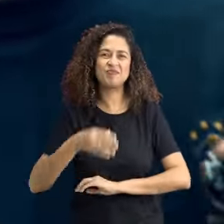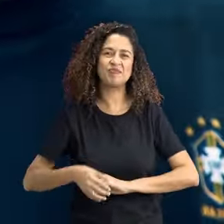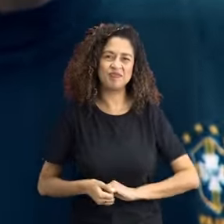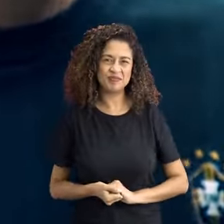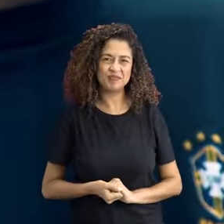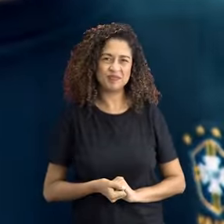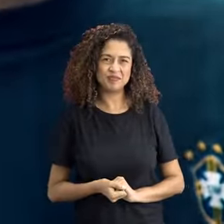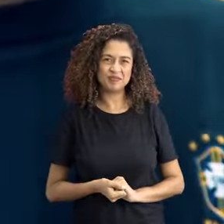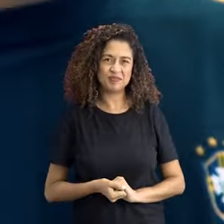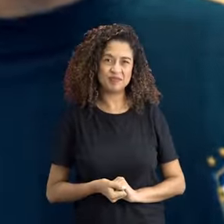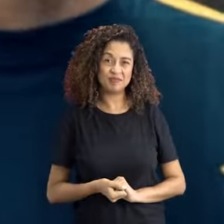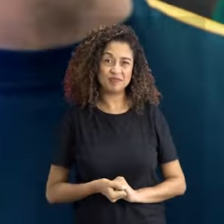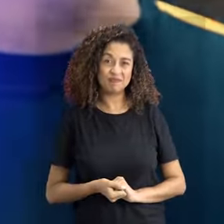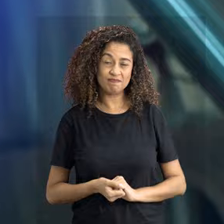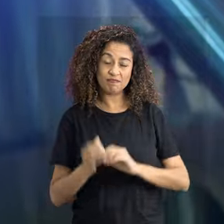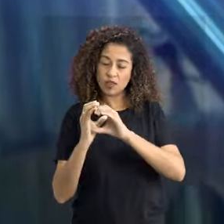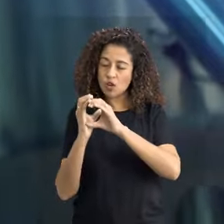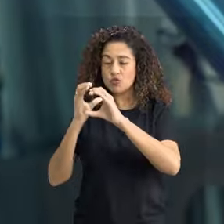momentos.